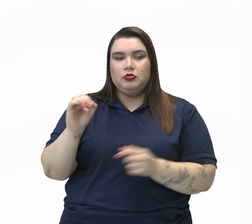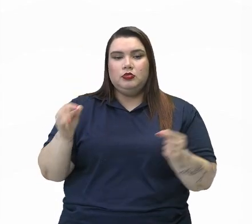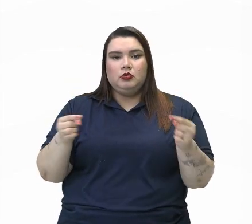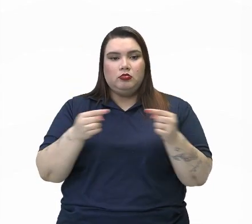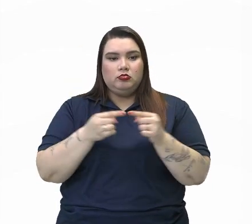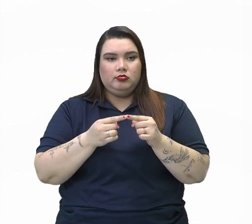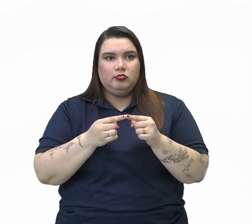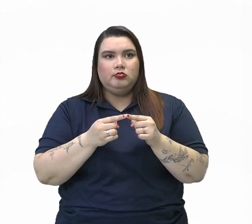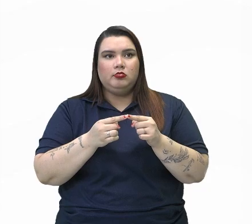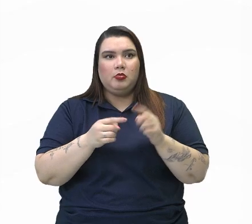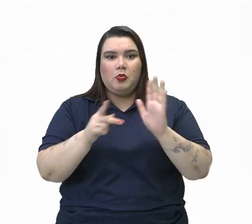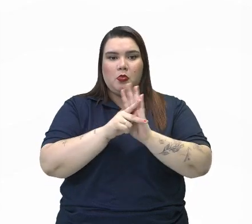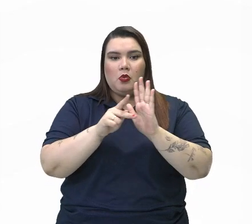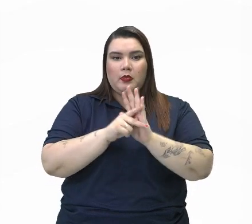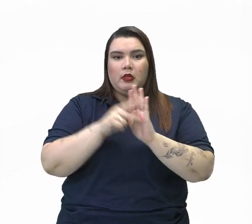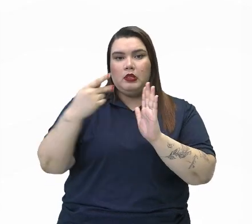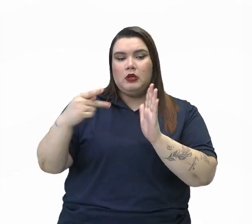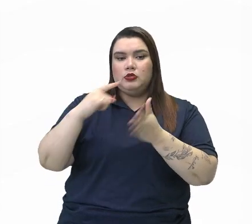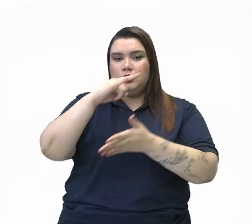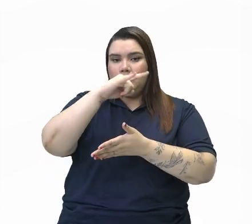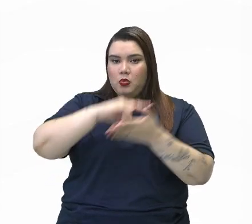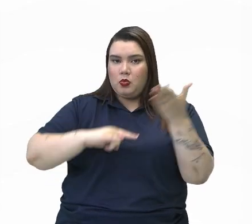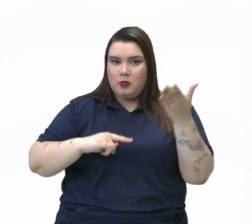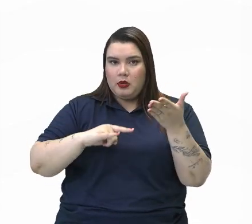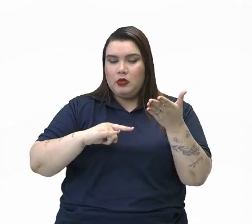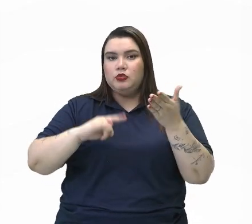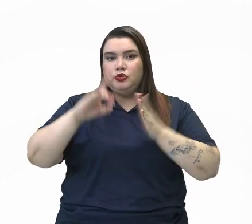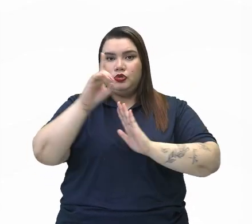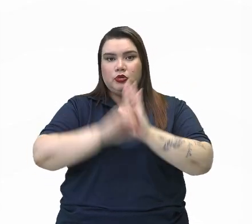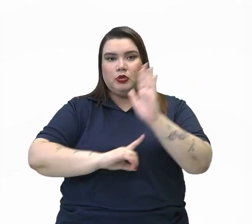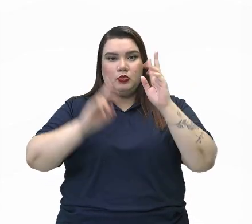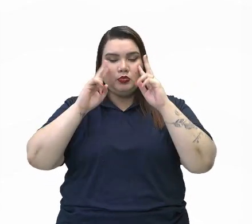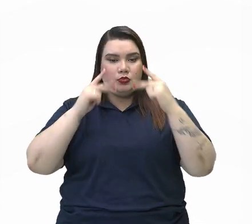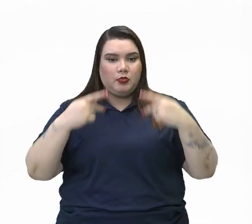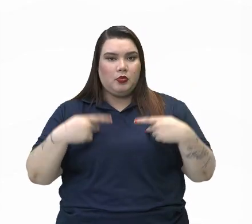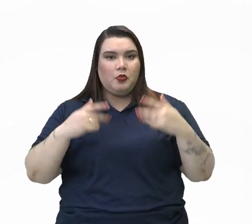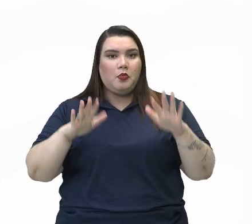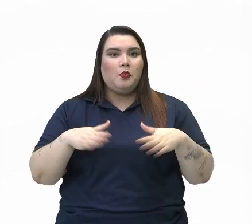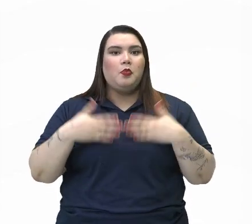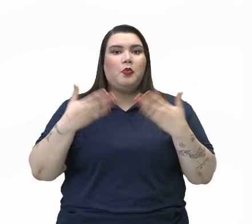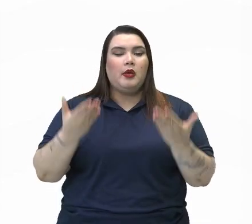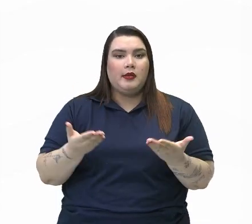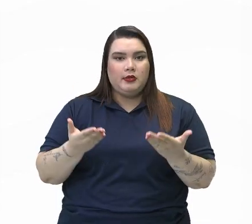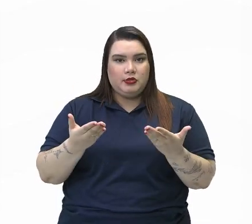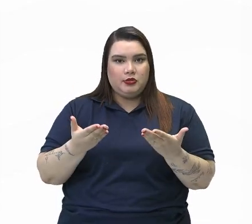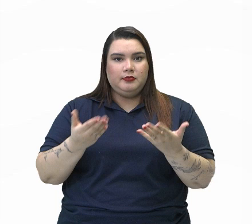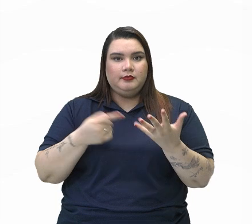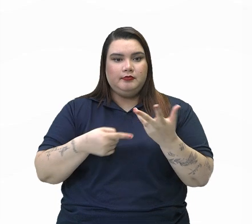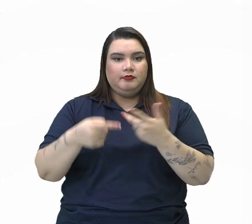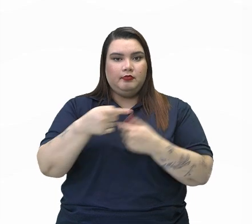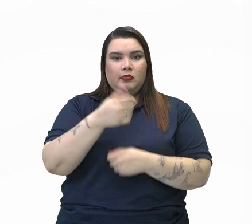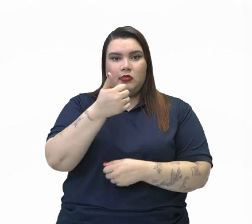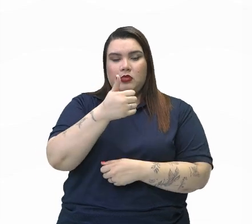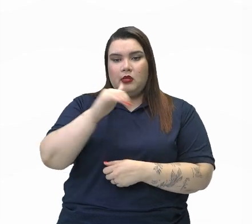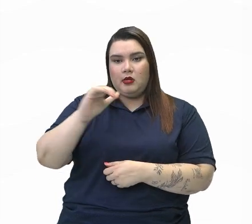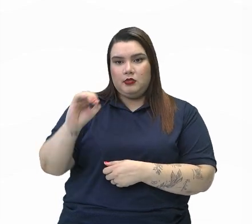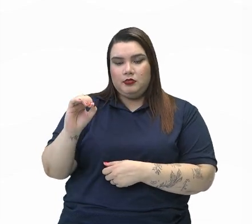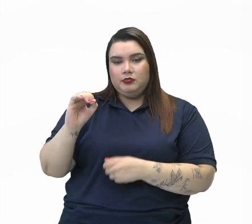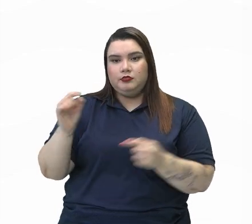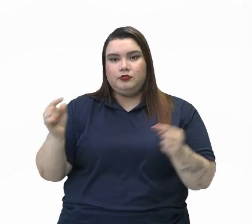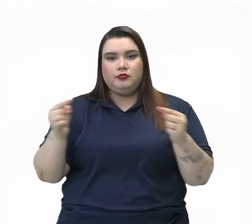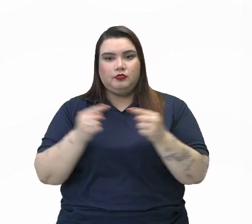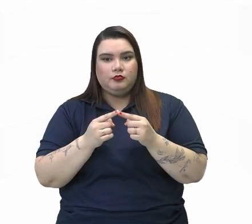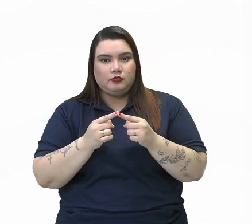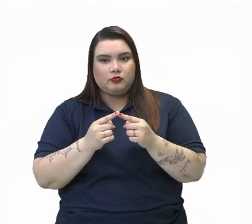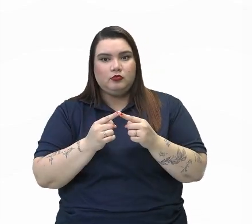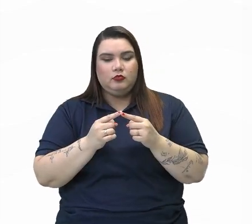da Declaração, né, Universal dos Direitos Humanos. Então, quais são os 10 primeiros? Os 10 primeiros não